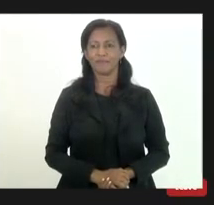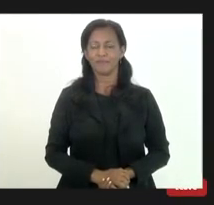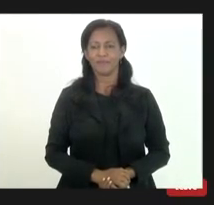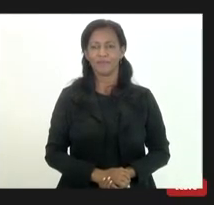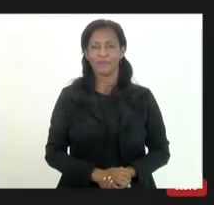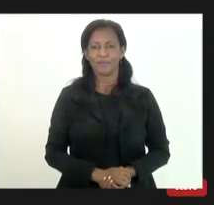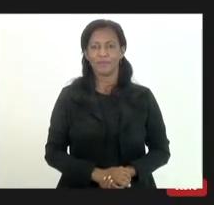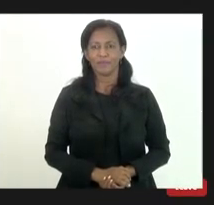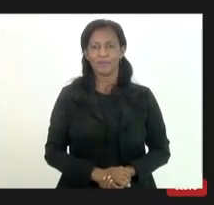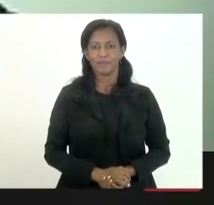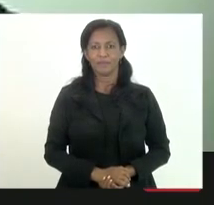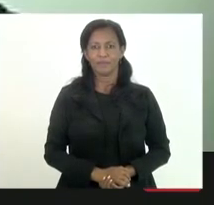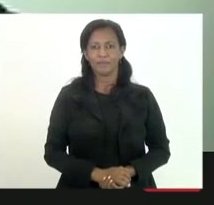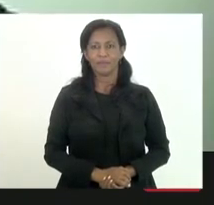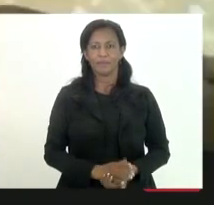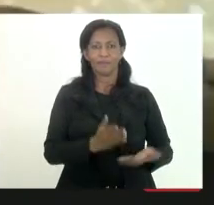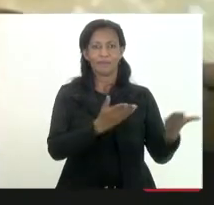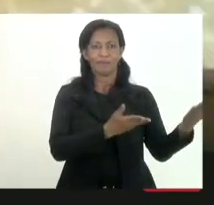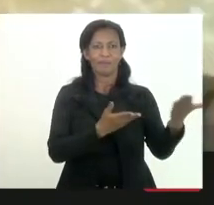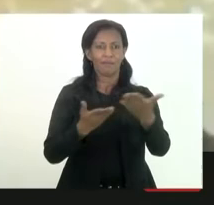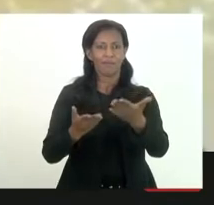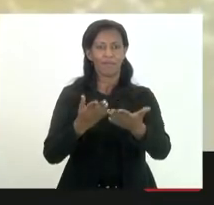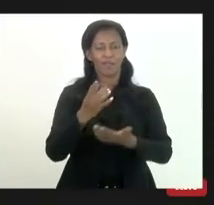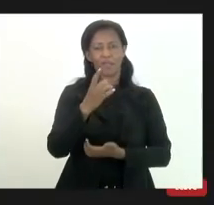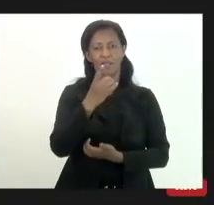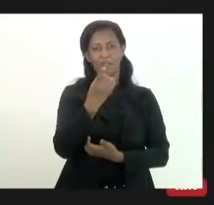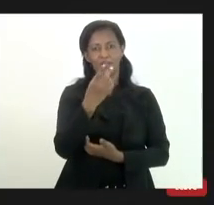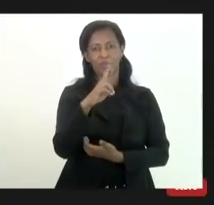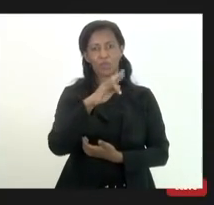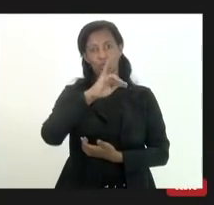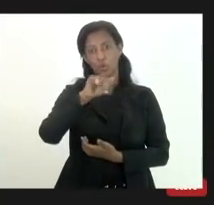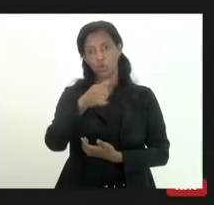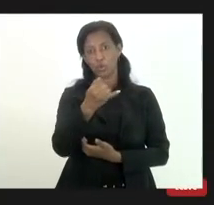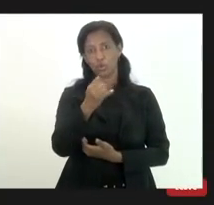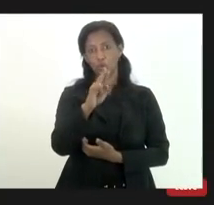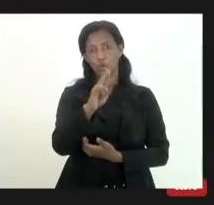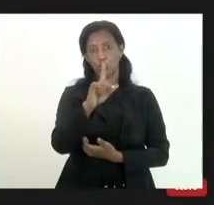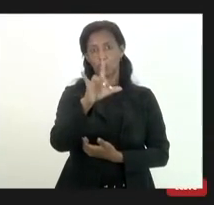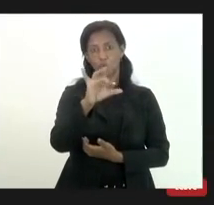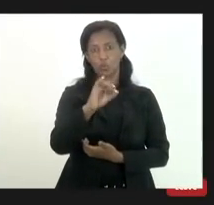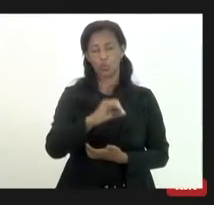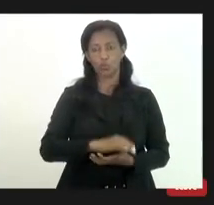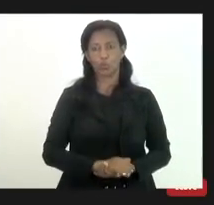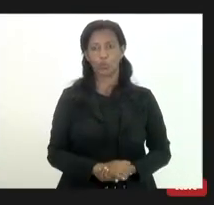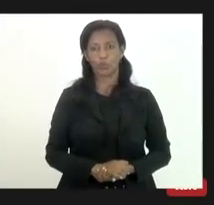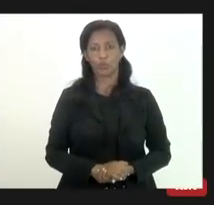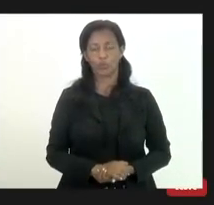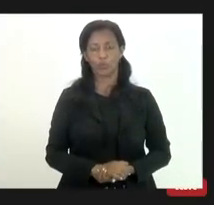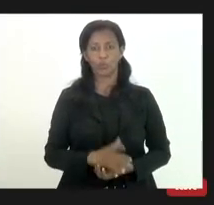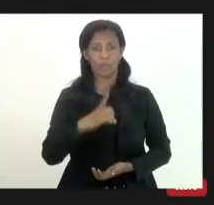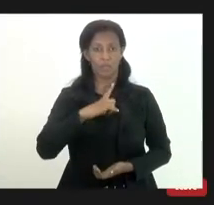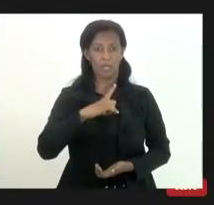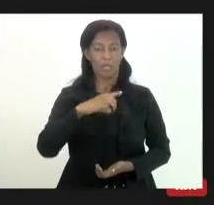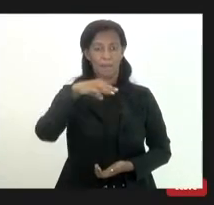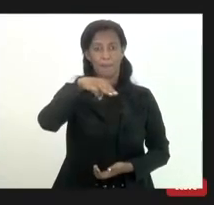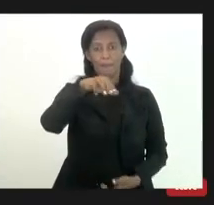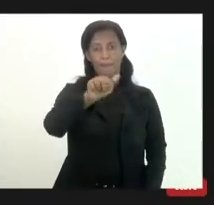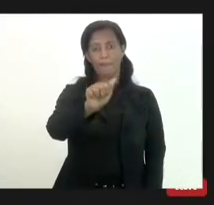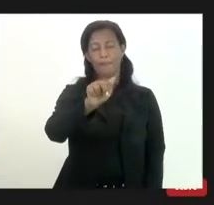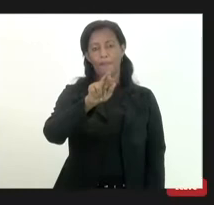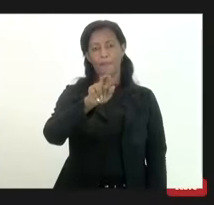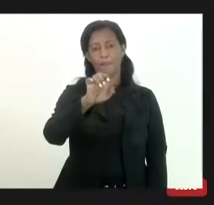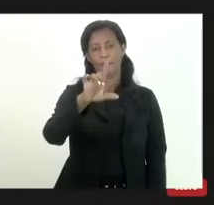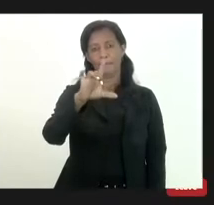queria passar para o doutor Júlio. Está conosco, já coloquei aqui, o Marcelo Monteiro, que é presidente